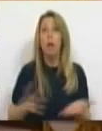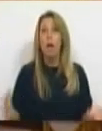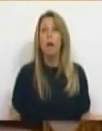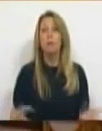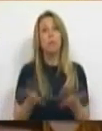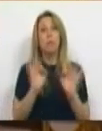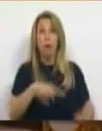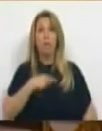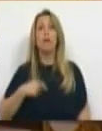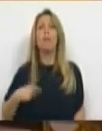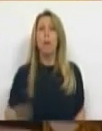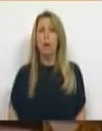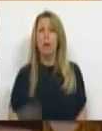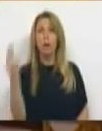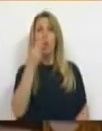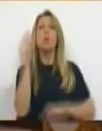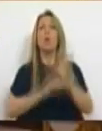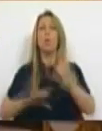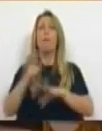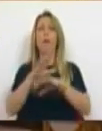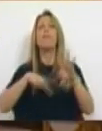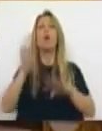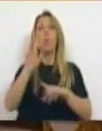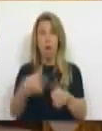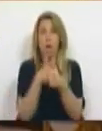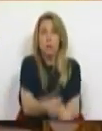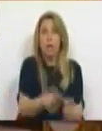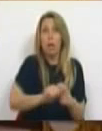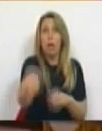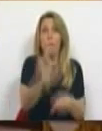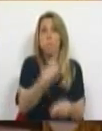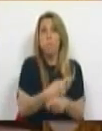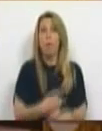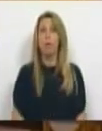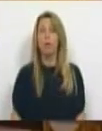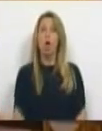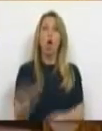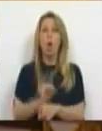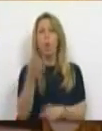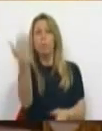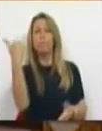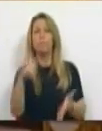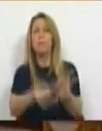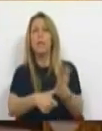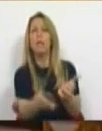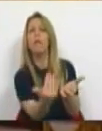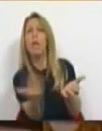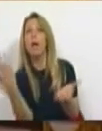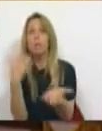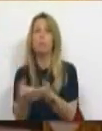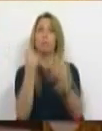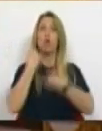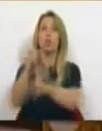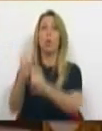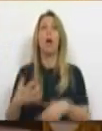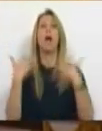faz? Segue essa mesma linha. A palavra de ordem é identificar para expulsar, é criar o maior número